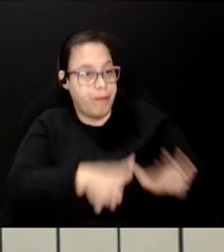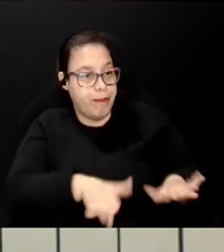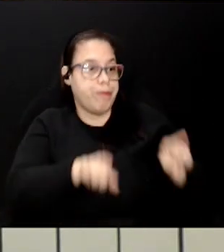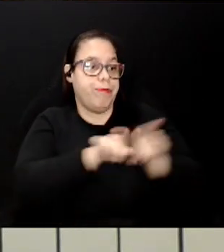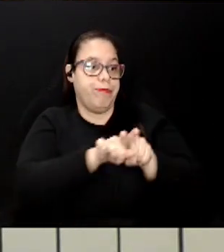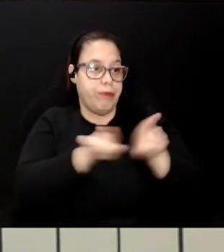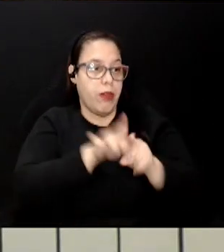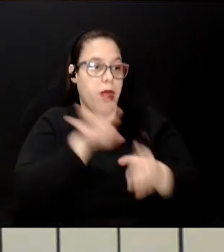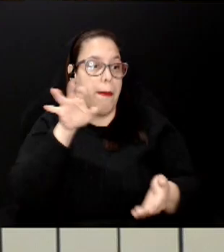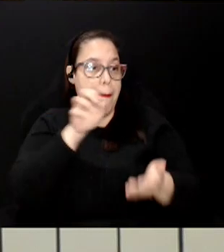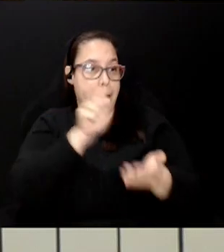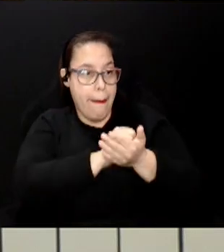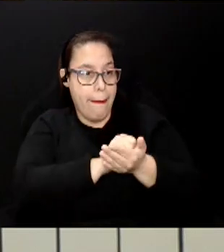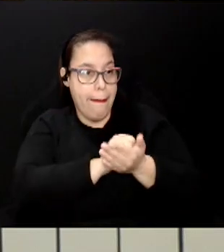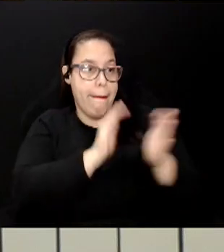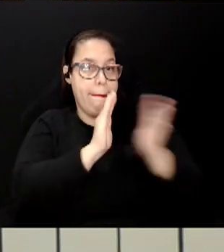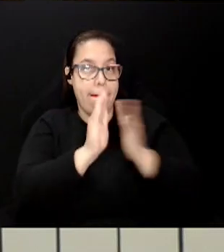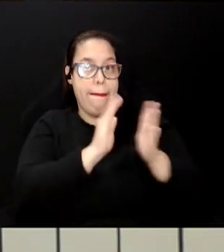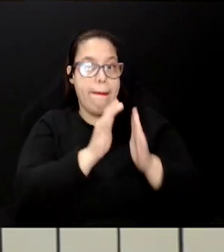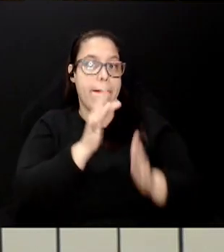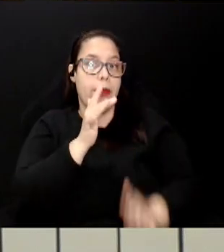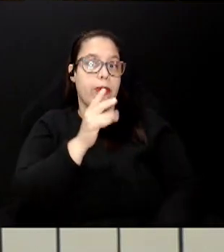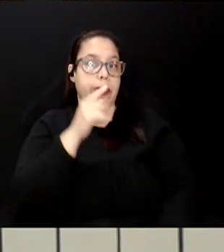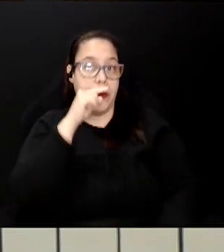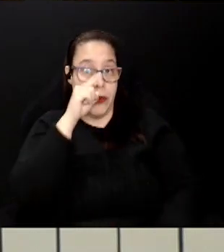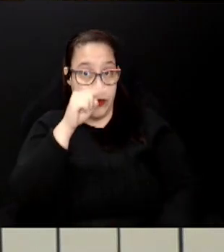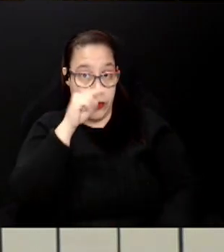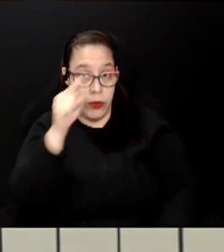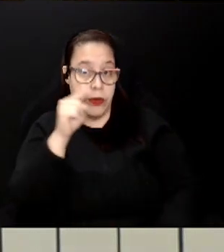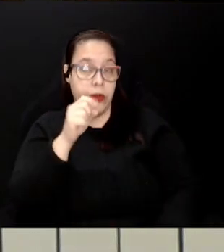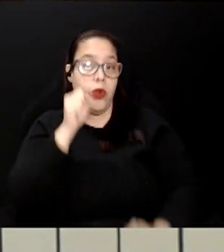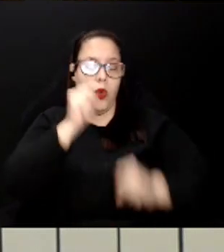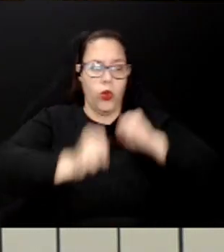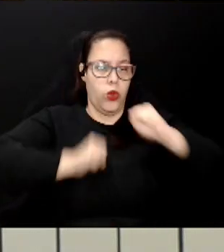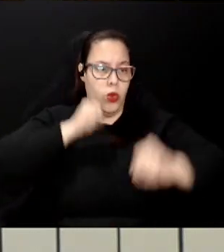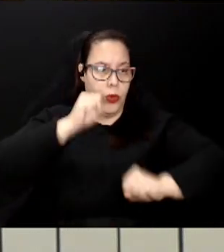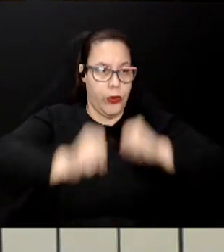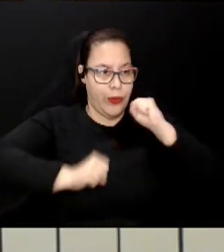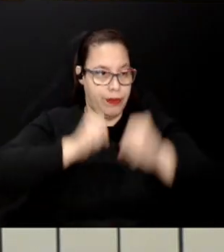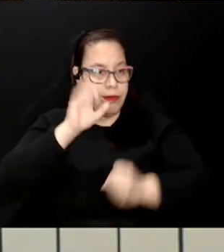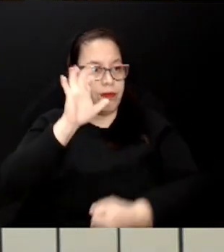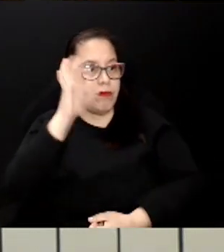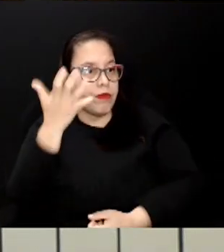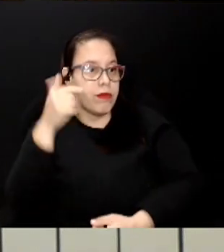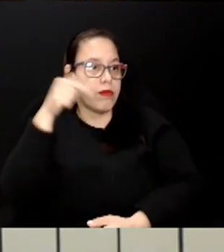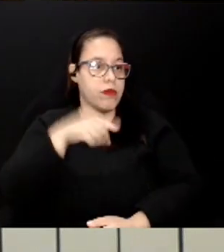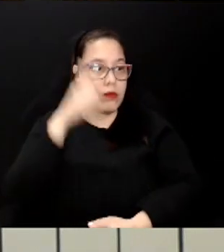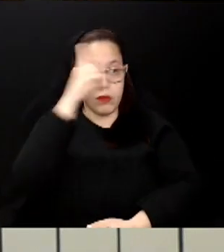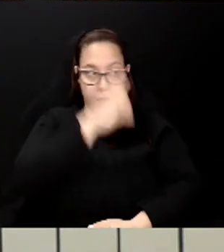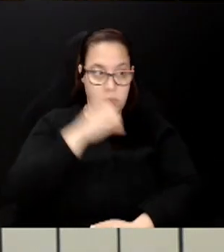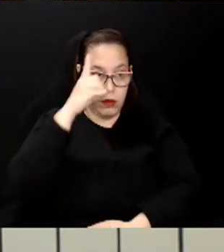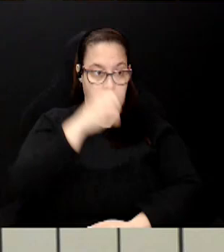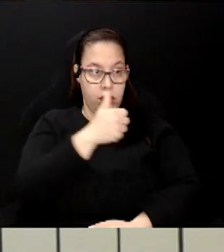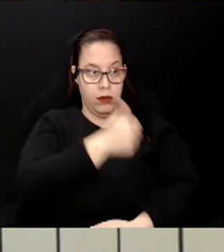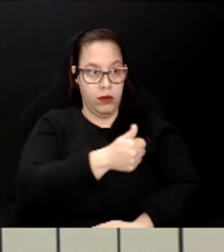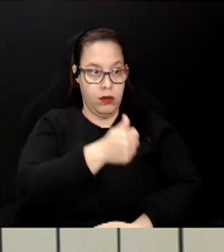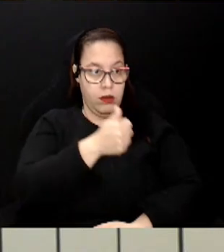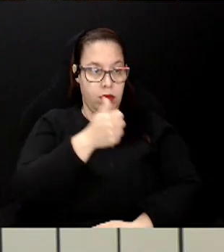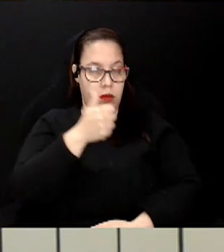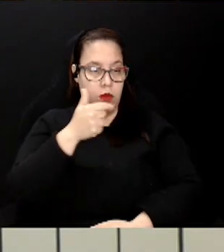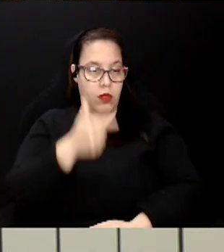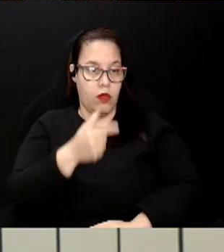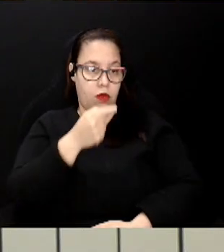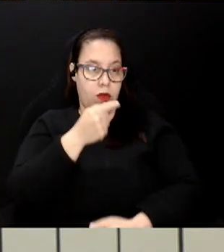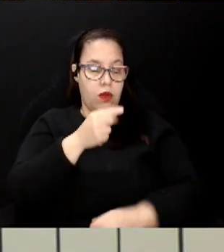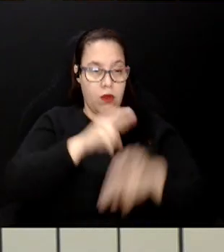para a etapa Ouro Verde do Circuito de Corridas, que vai acontecer neste domingo, dia 21 de junho, largada no